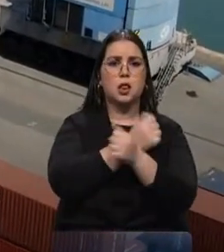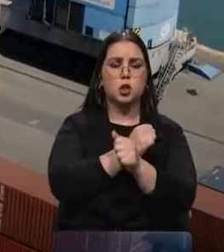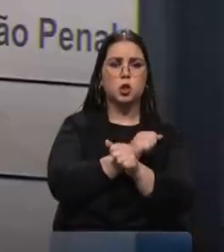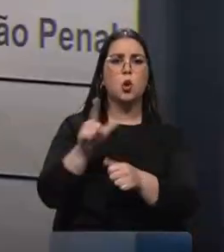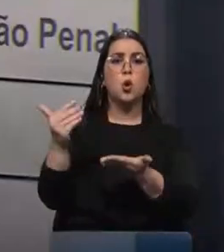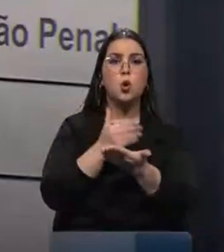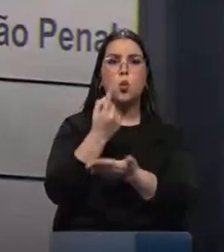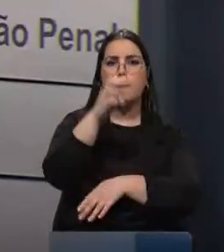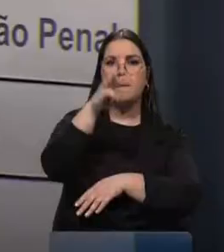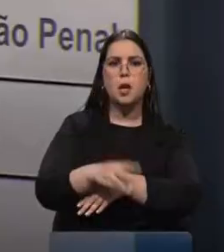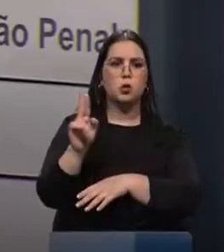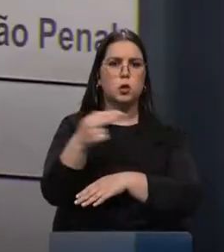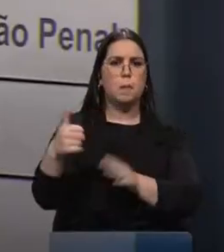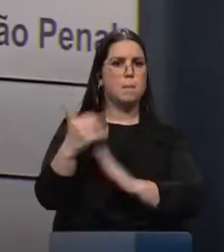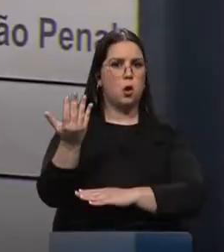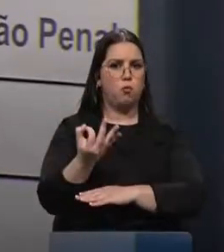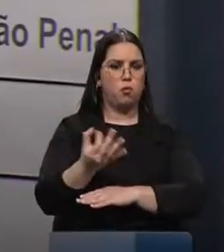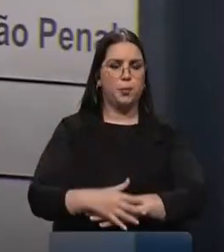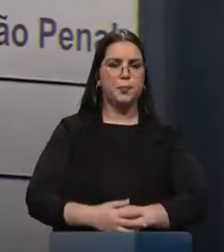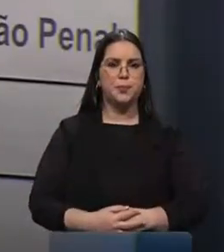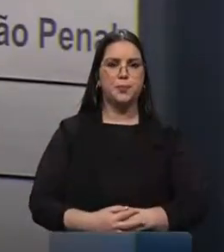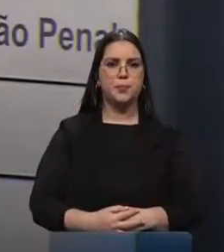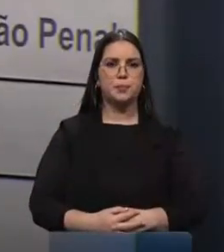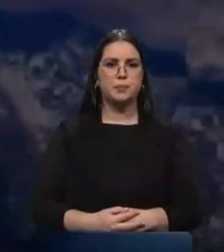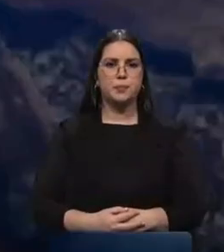de 1 milhão de euros.